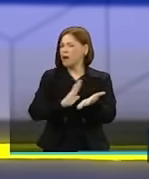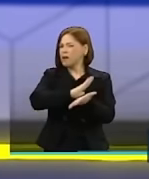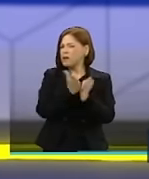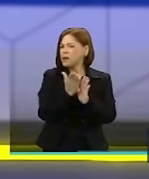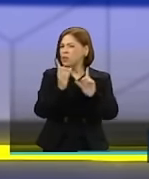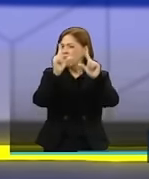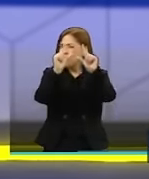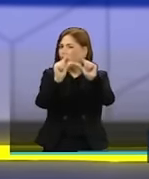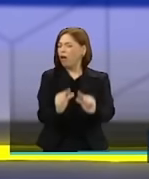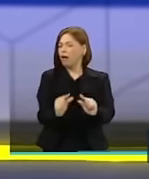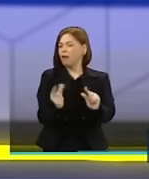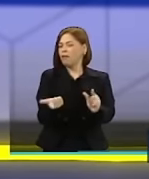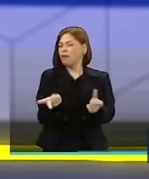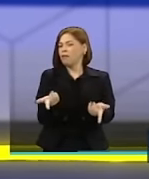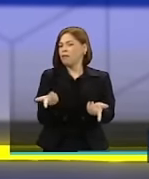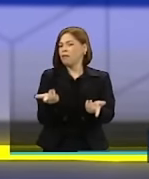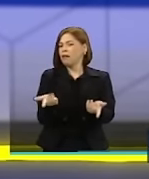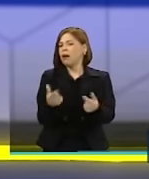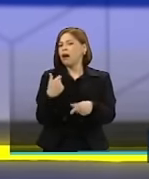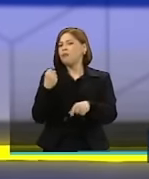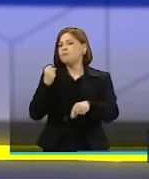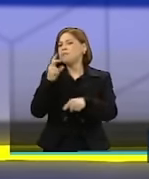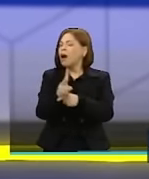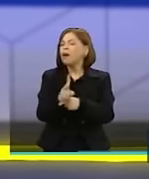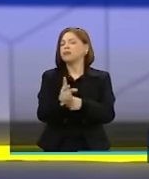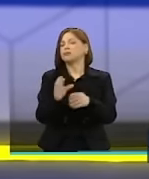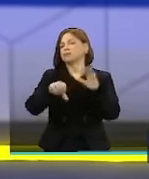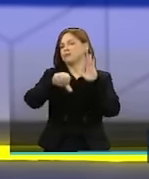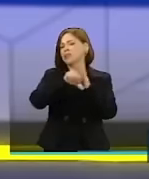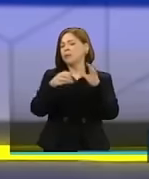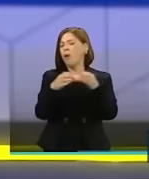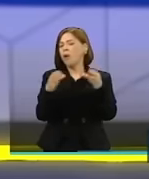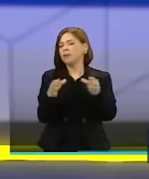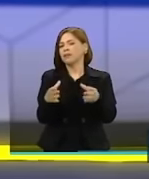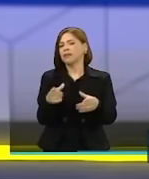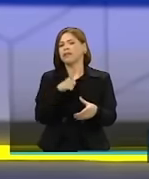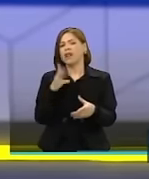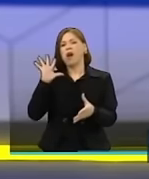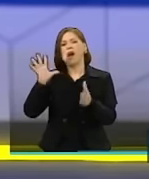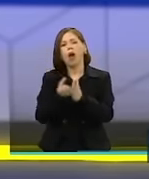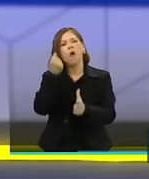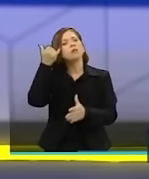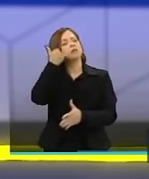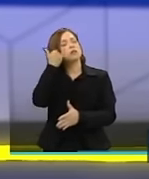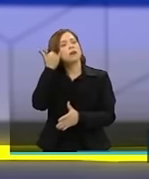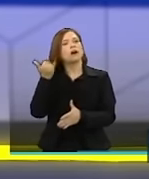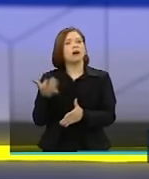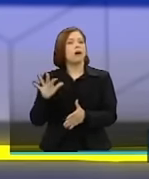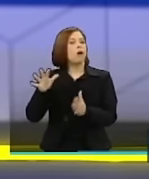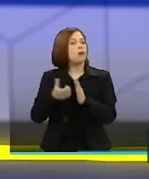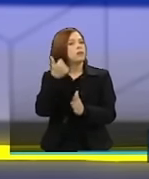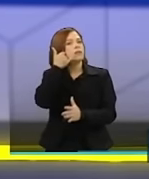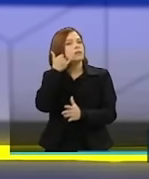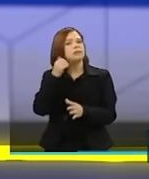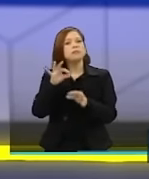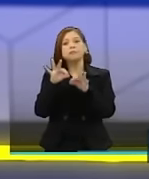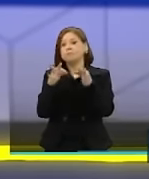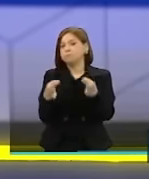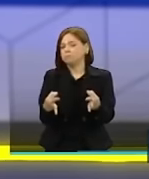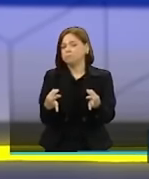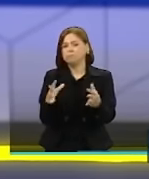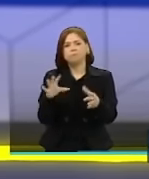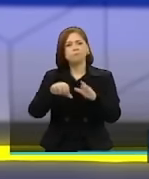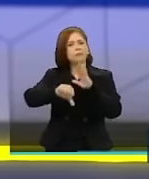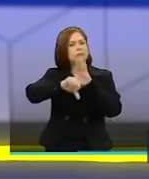ou minimizar a entrada do crime organizado, vai continuar tendo roubo de celular, porque roubo de celular não é um simples